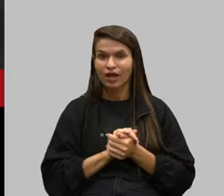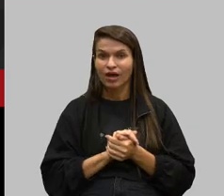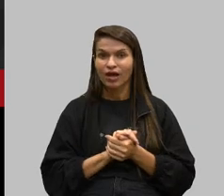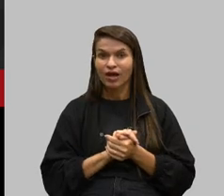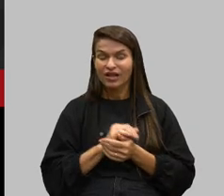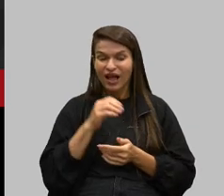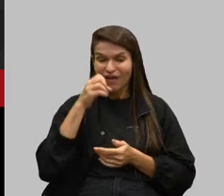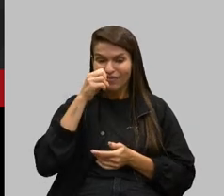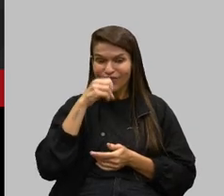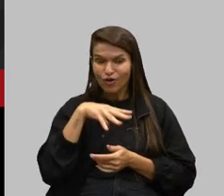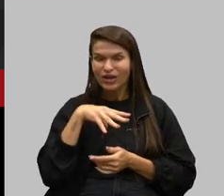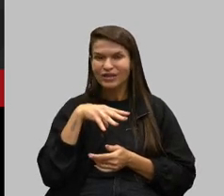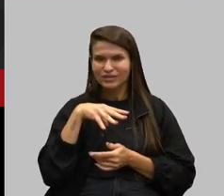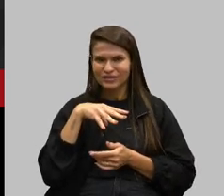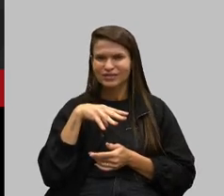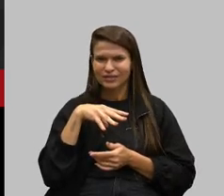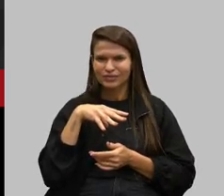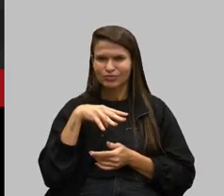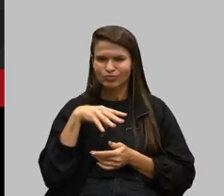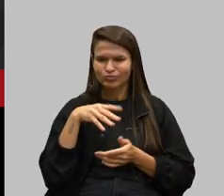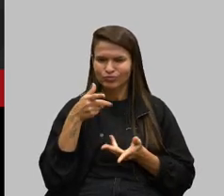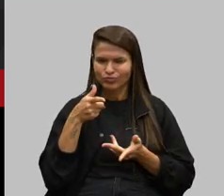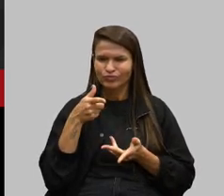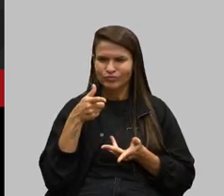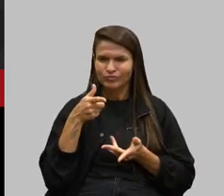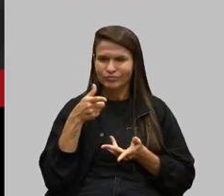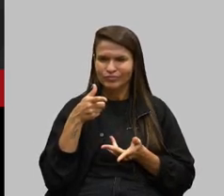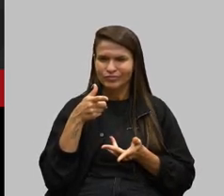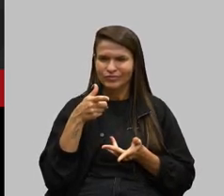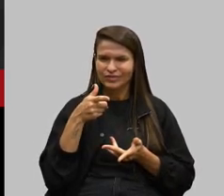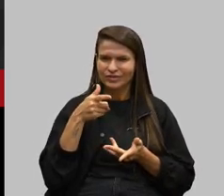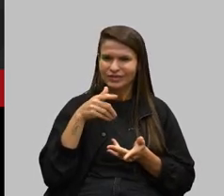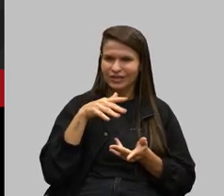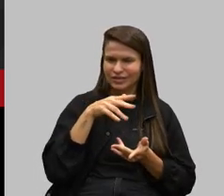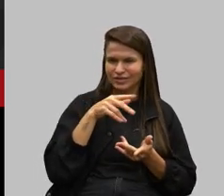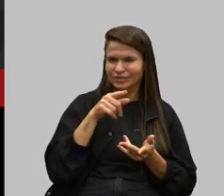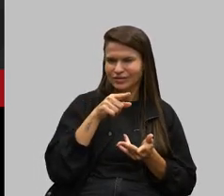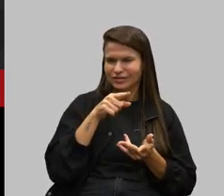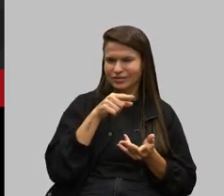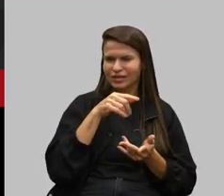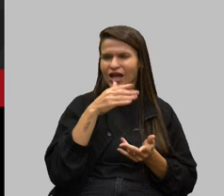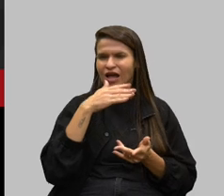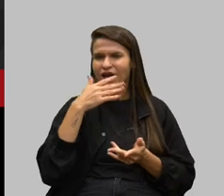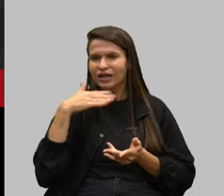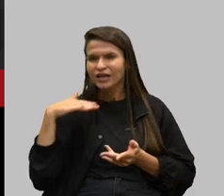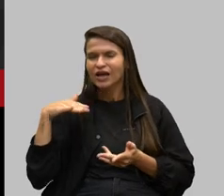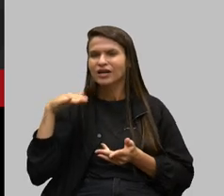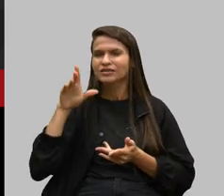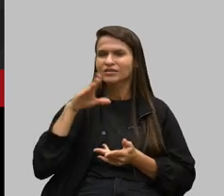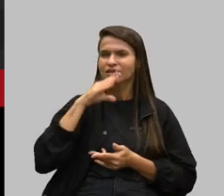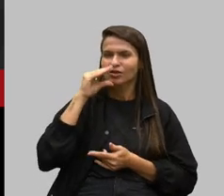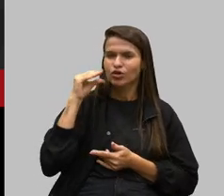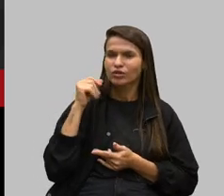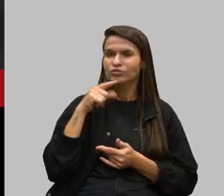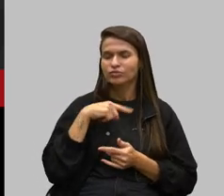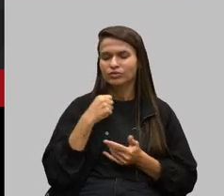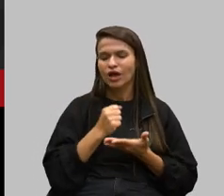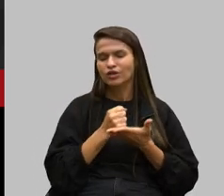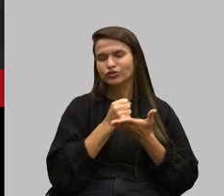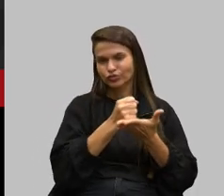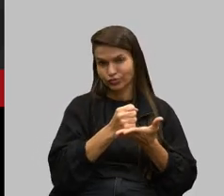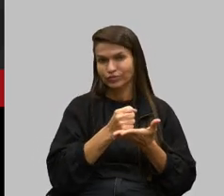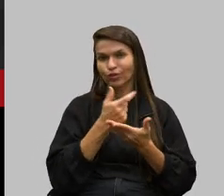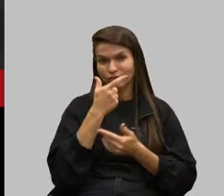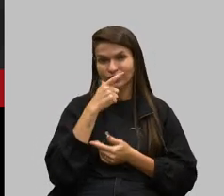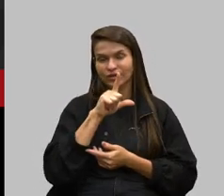as crianças é quase isso e quando a gente faz a campanha a gente estimula as denúncias E aí a gente acaba ajudando as crianças então a gente